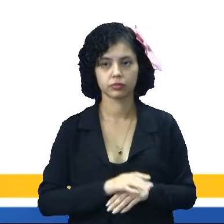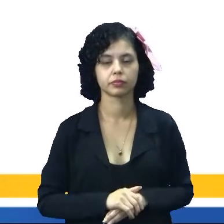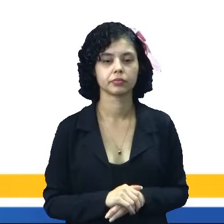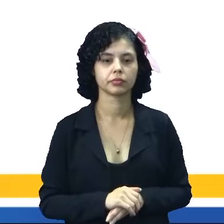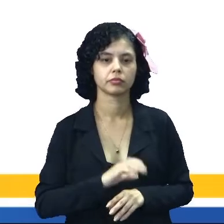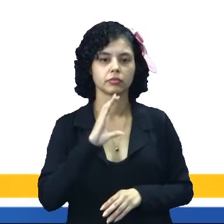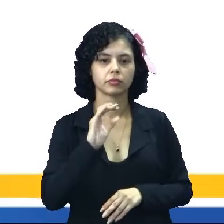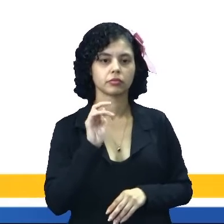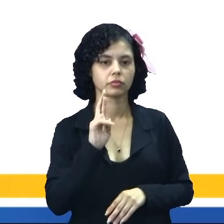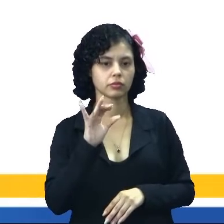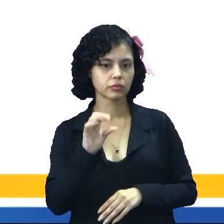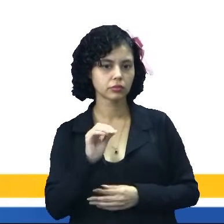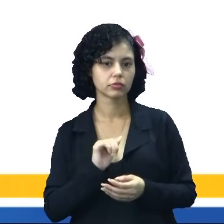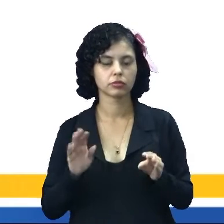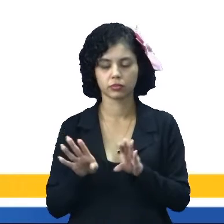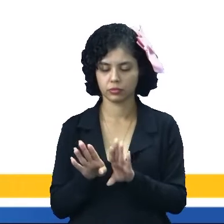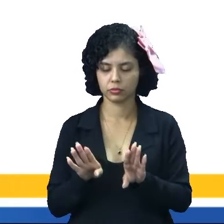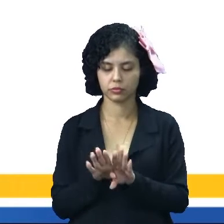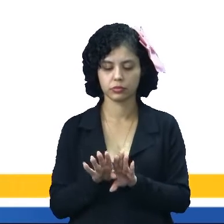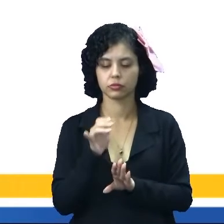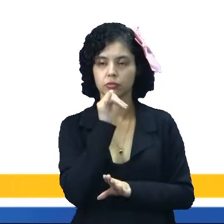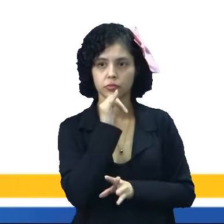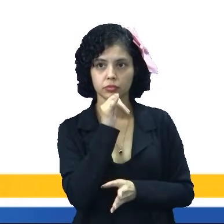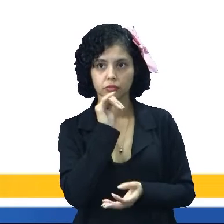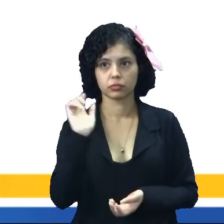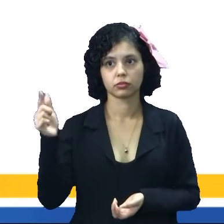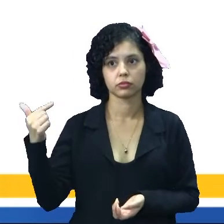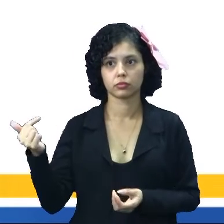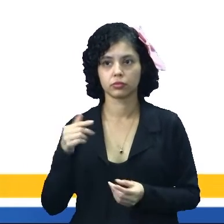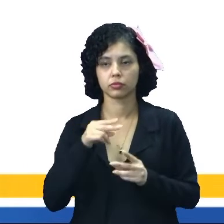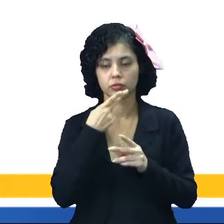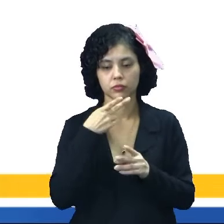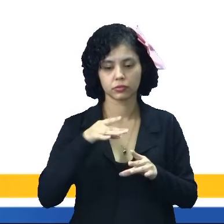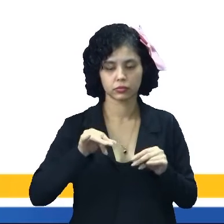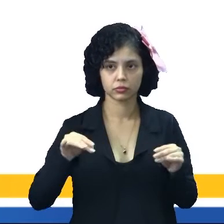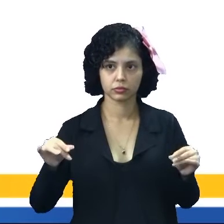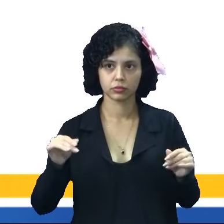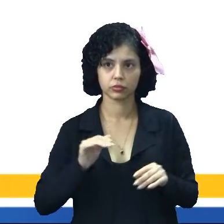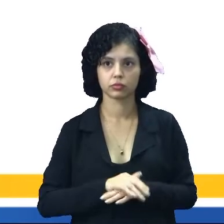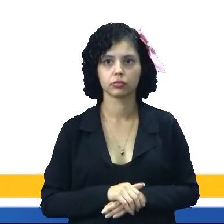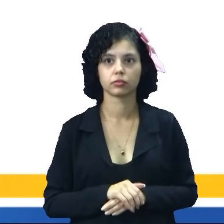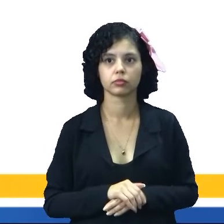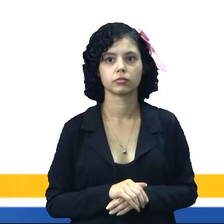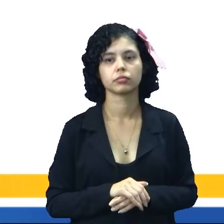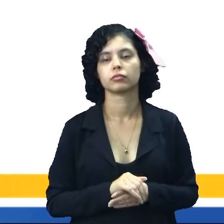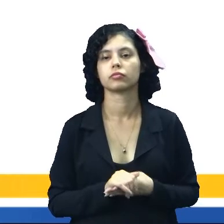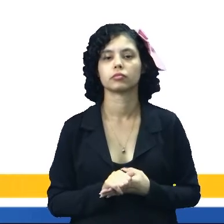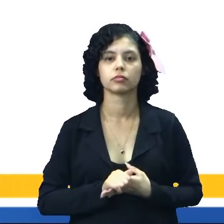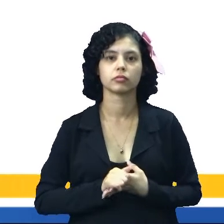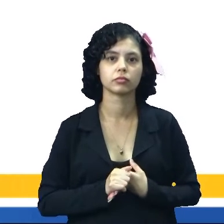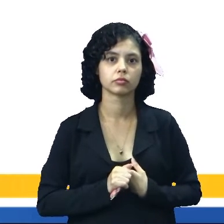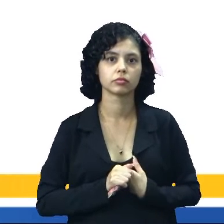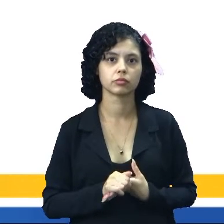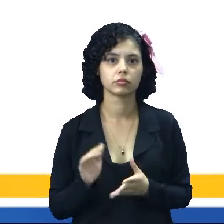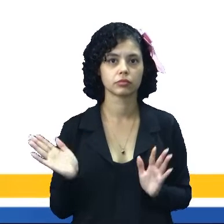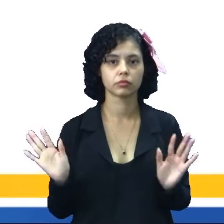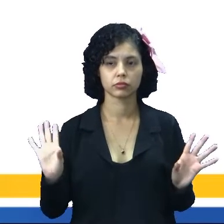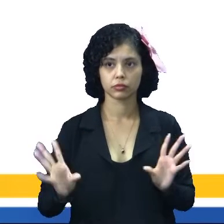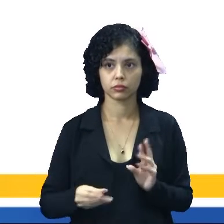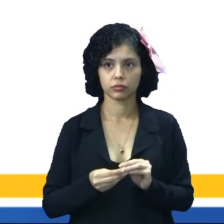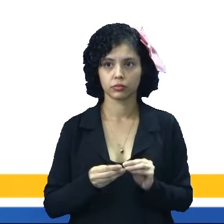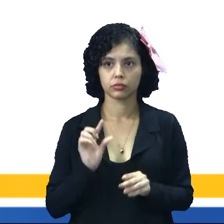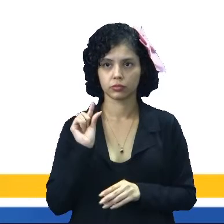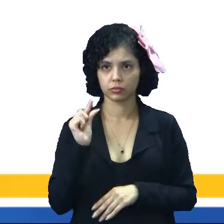O carbonato de cálcio também vai ser um exemplo de um outro sal mineral. E aqui, para a gente fechar